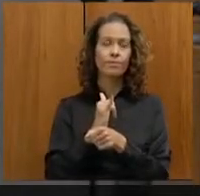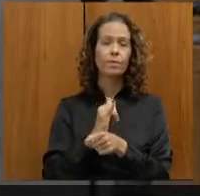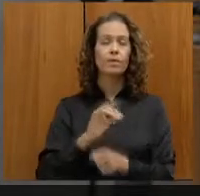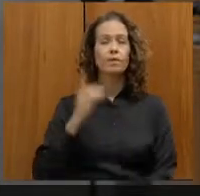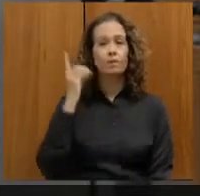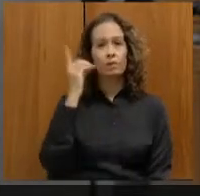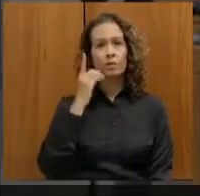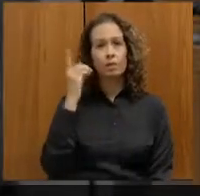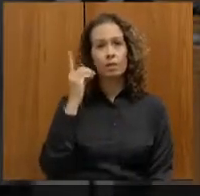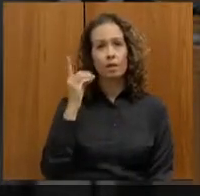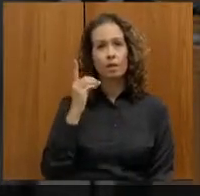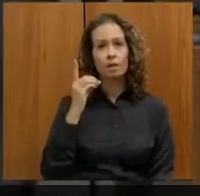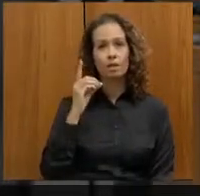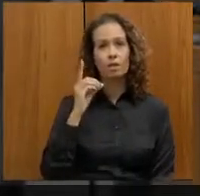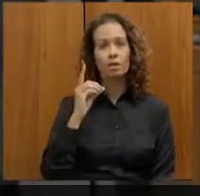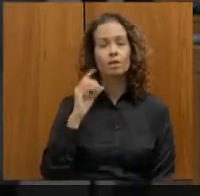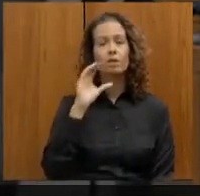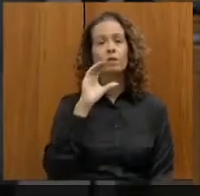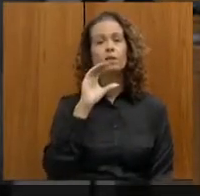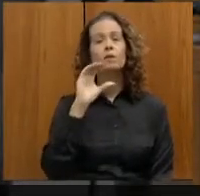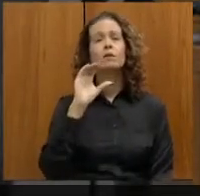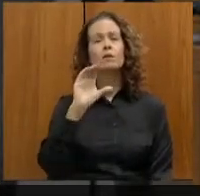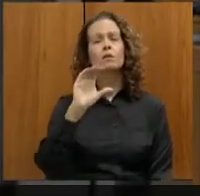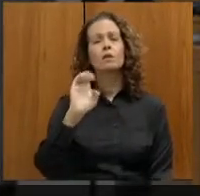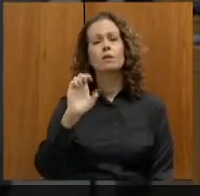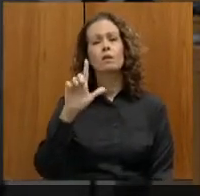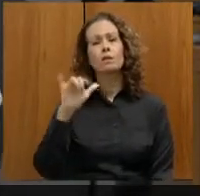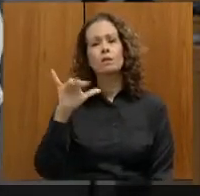Deputado a celise laviola